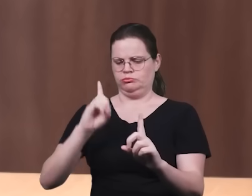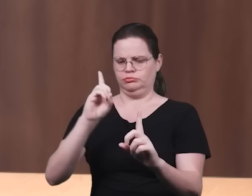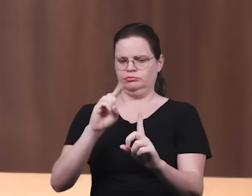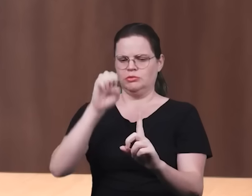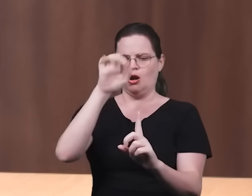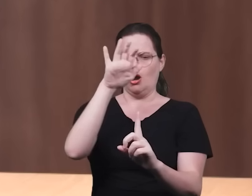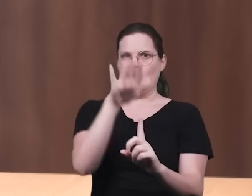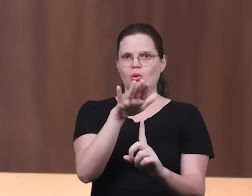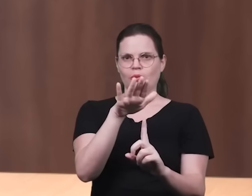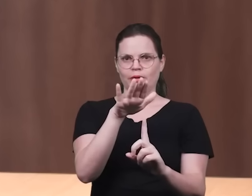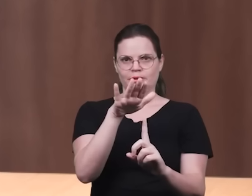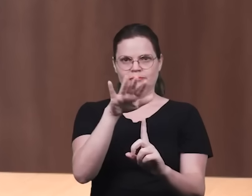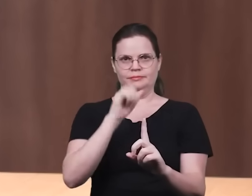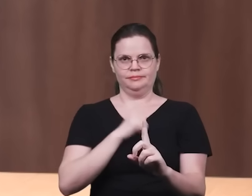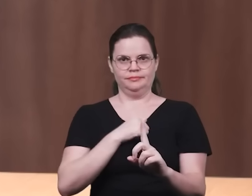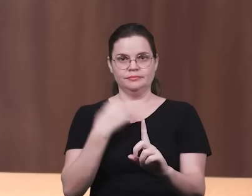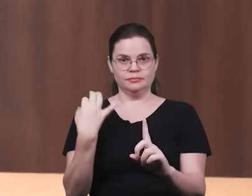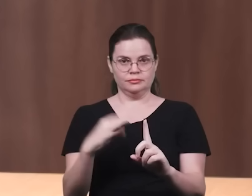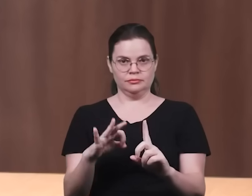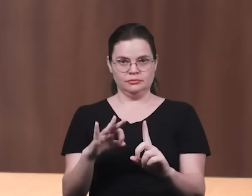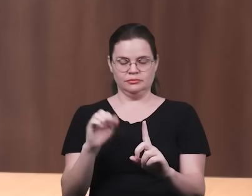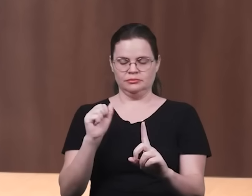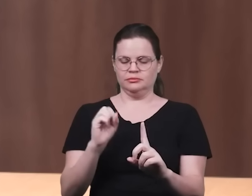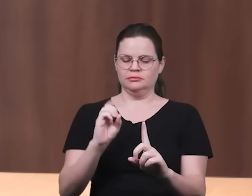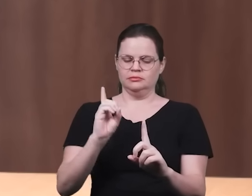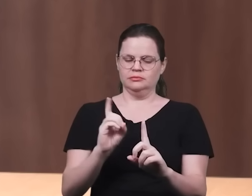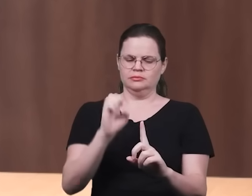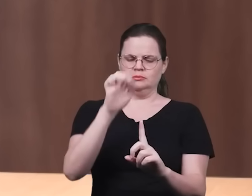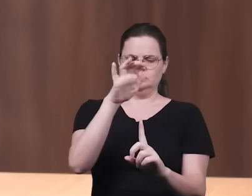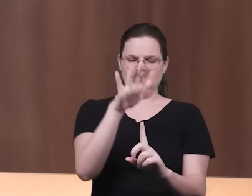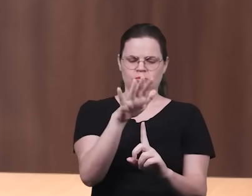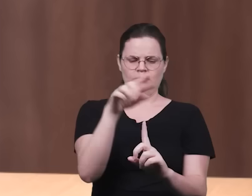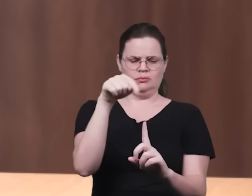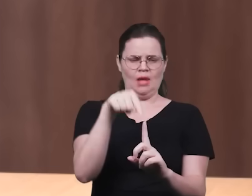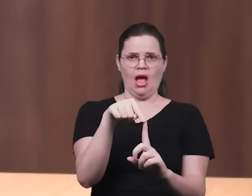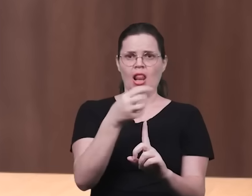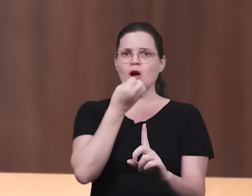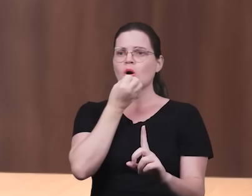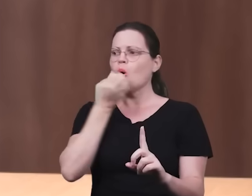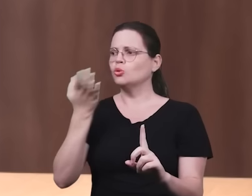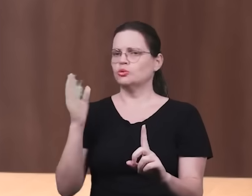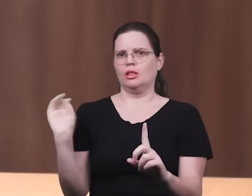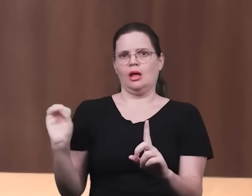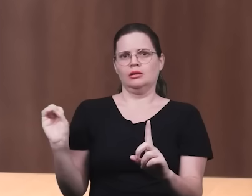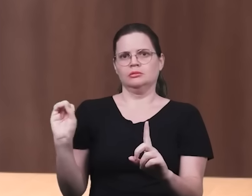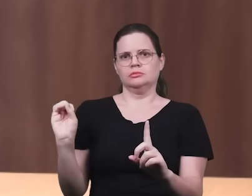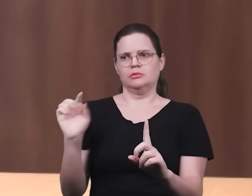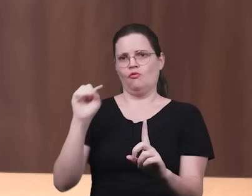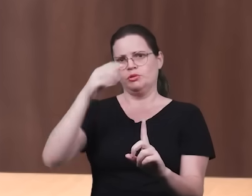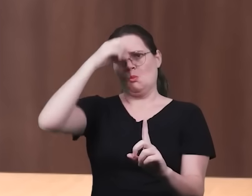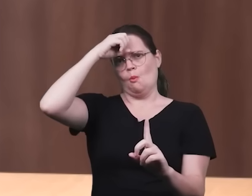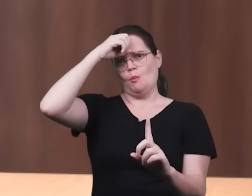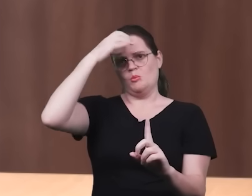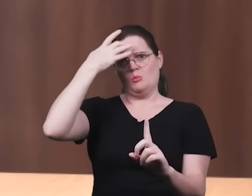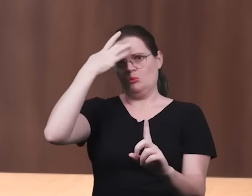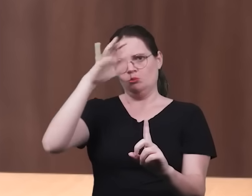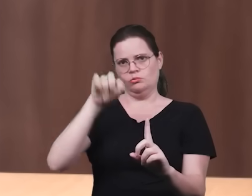Você tem muita experiência com isso. Você vai orar por uma pessoa. Você não sabe de nada daquela pessoa.